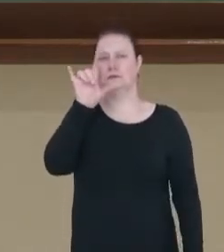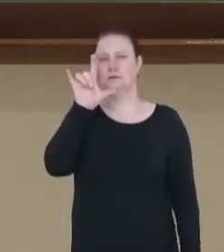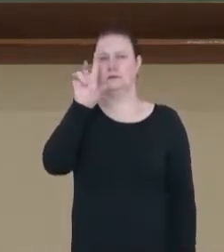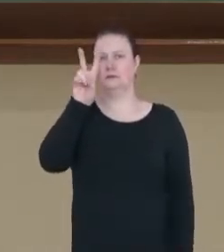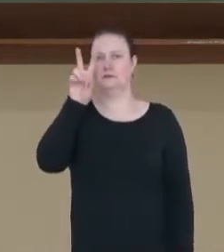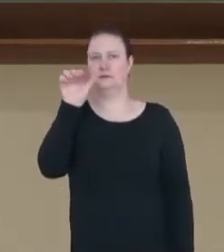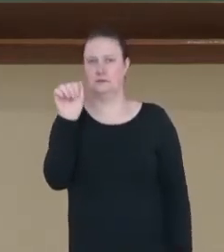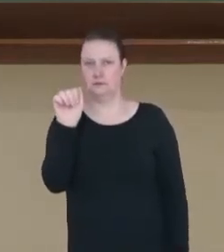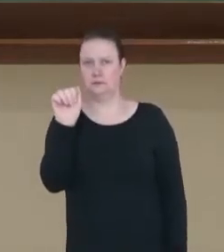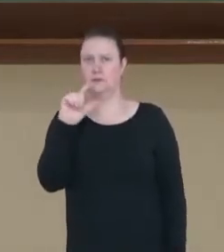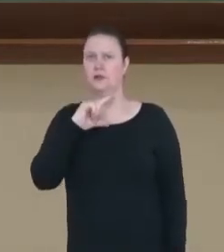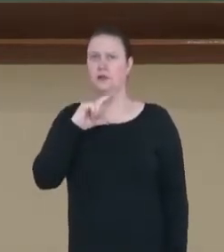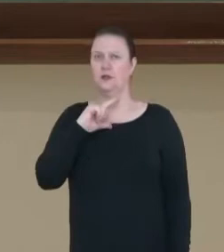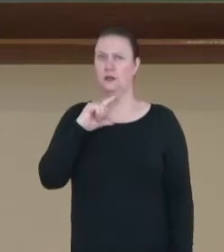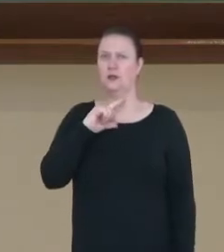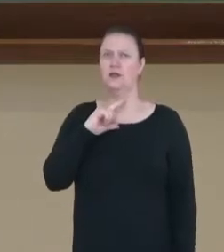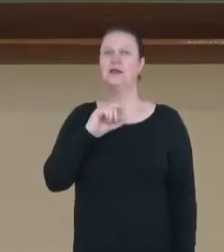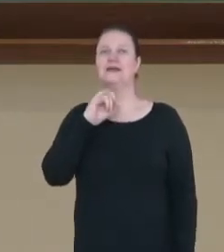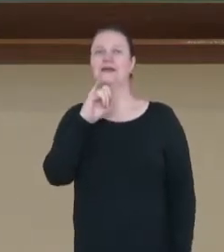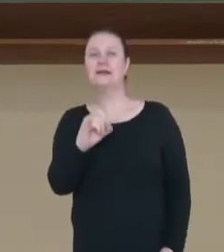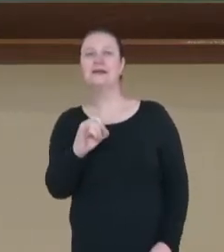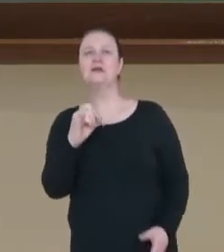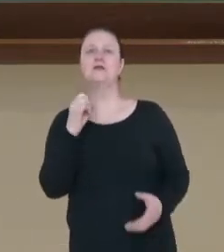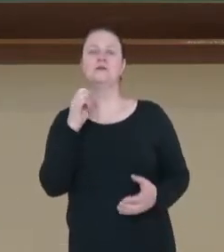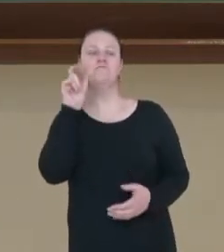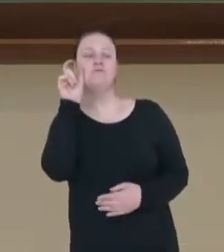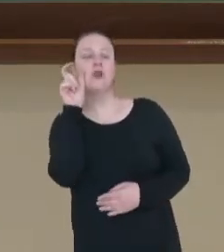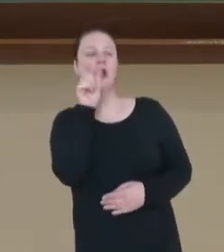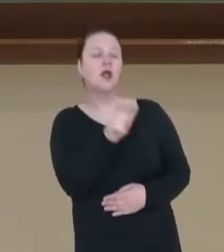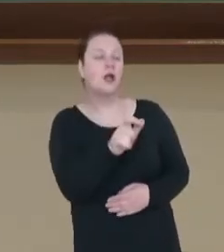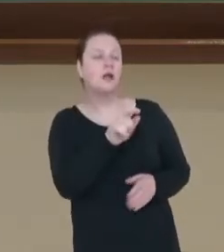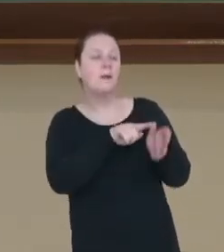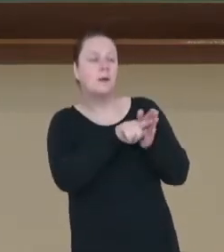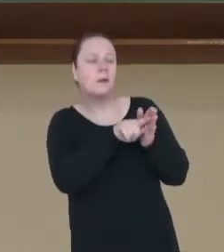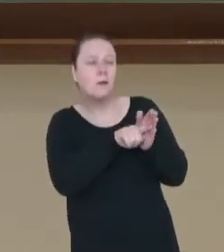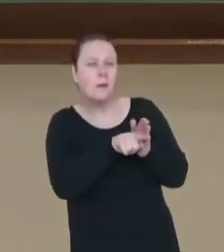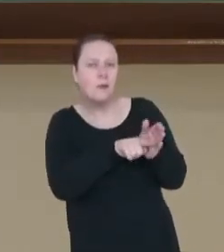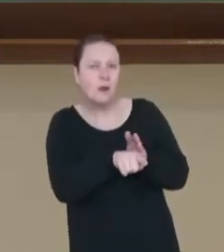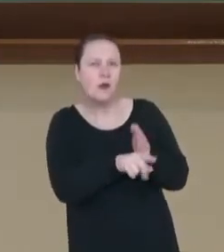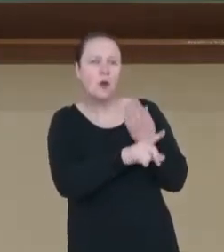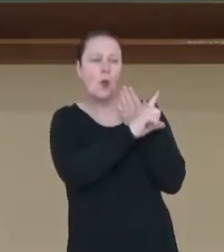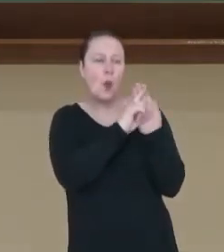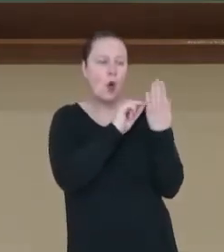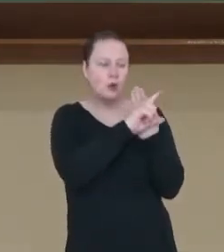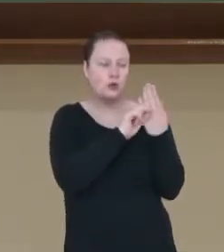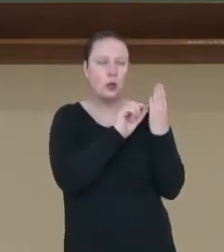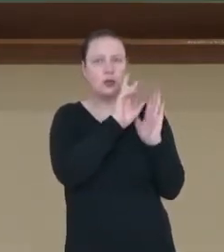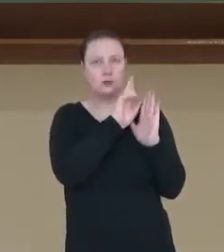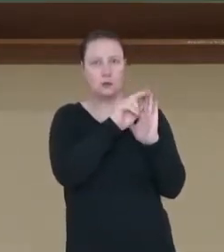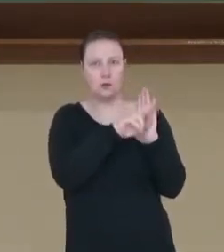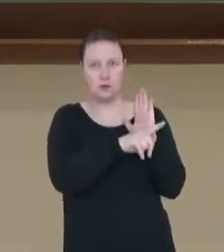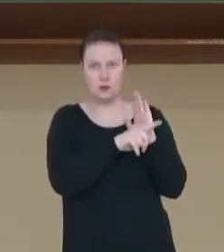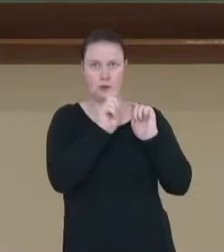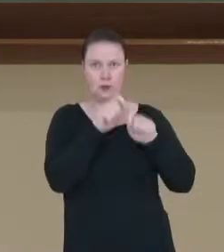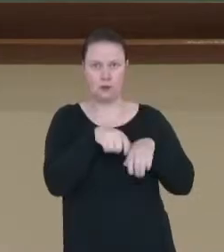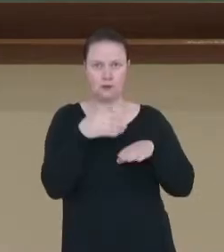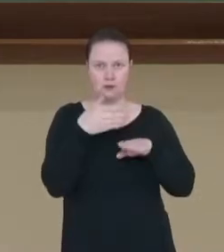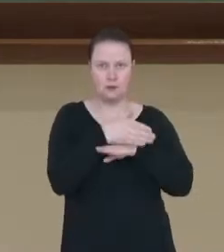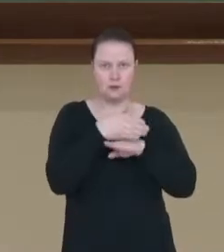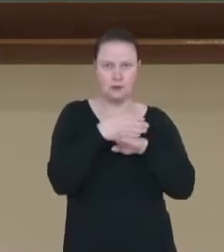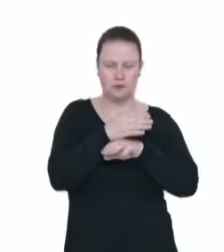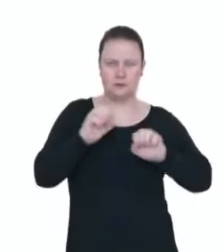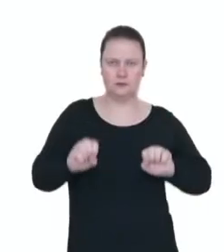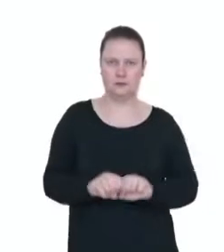E-Biografia. Quando você quiser ler outras biografias de outros autores, você pode acessar o